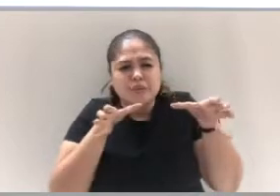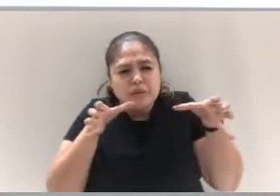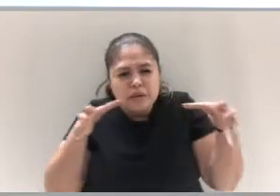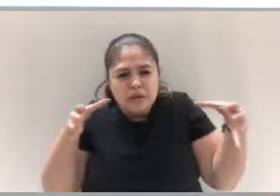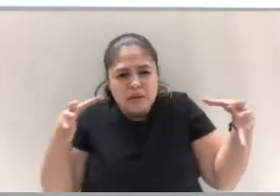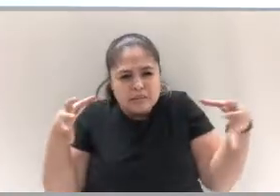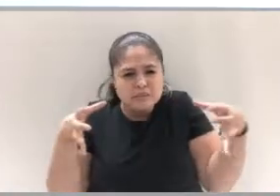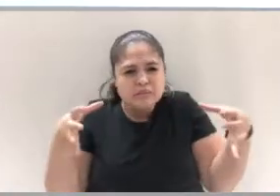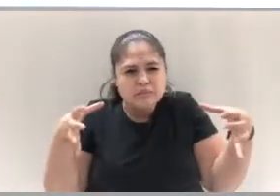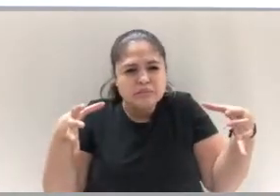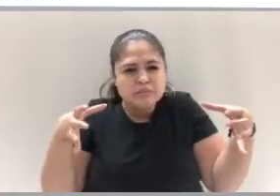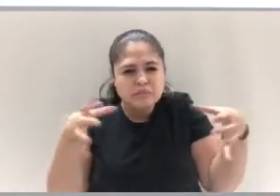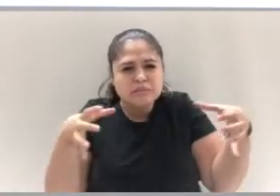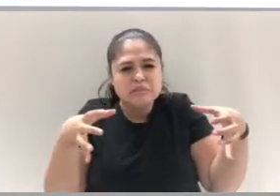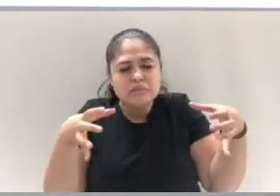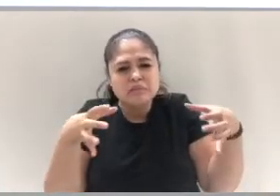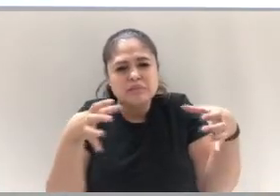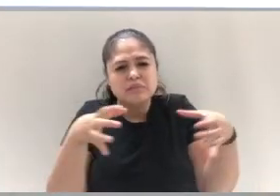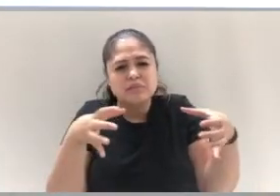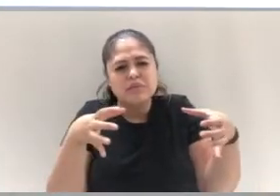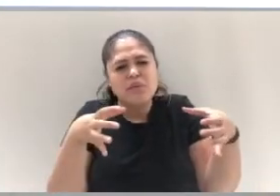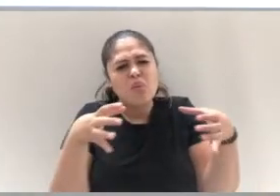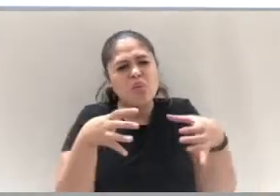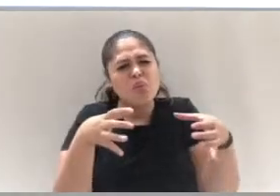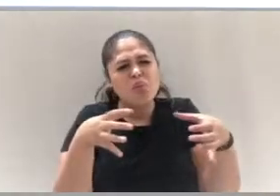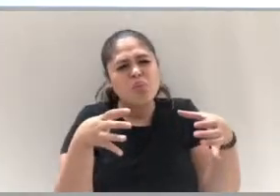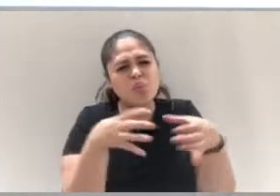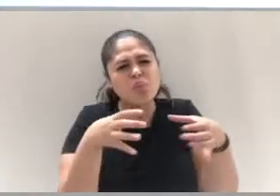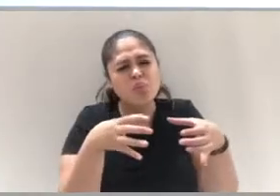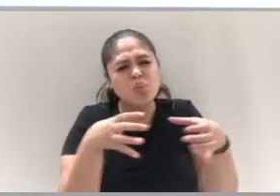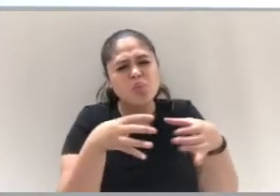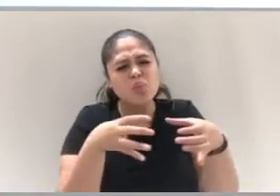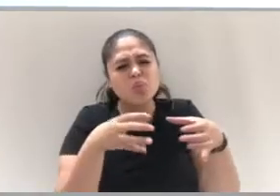próprios materiais da massa de poeira e gás,